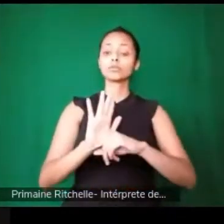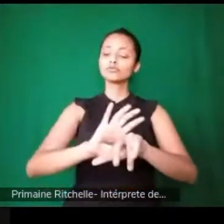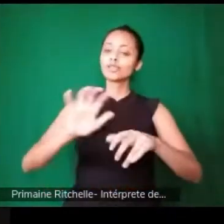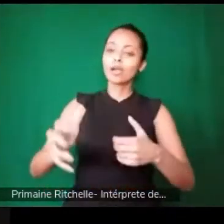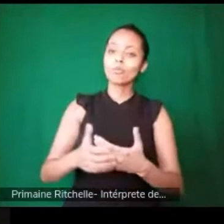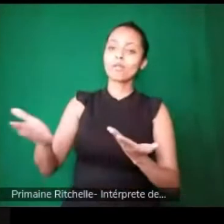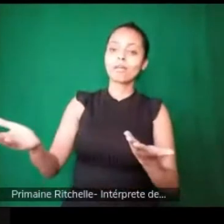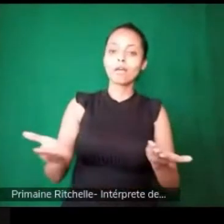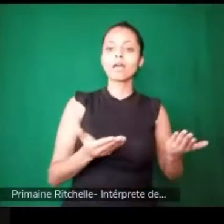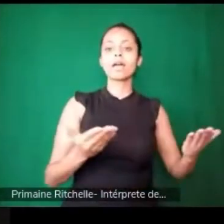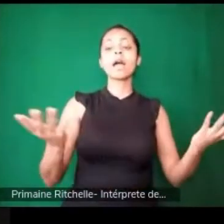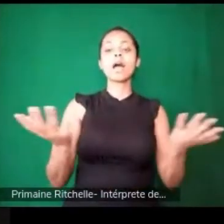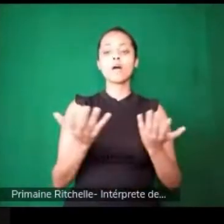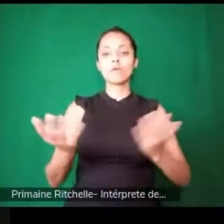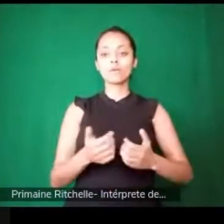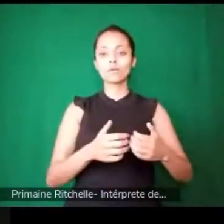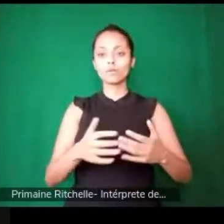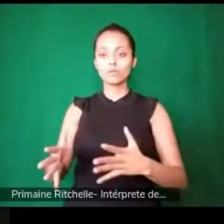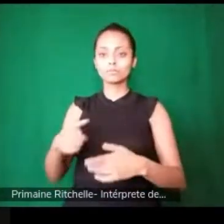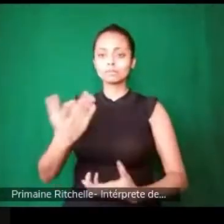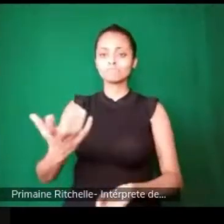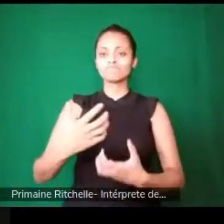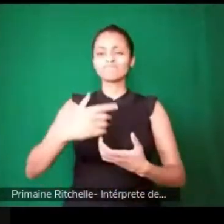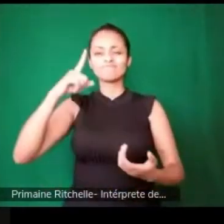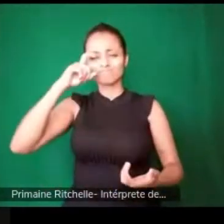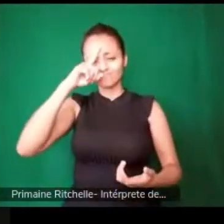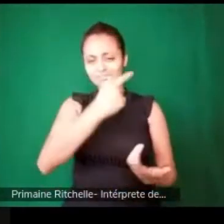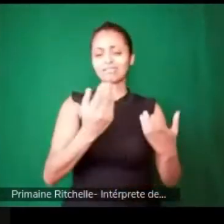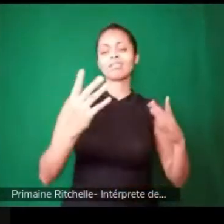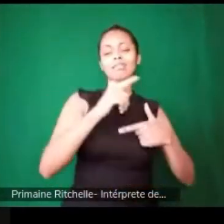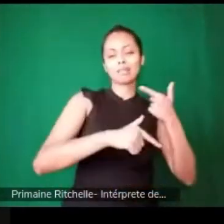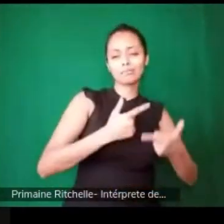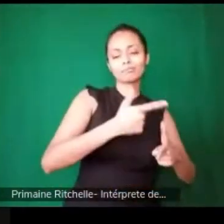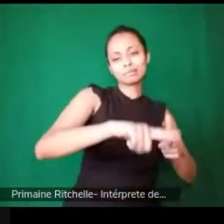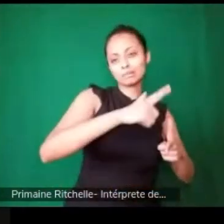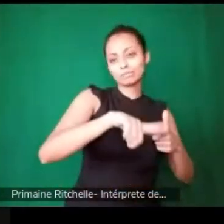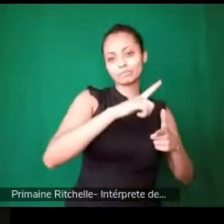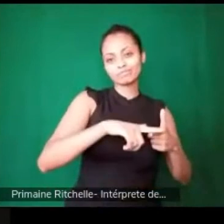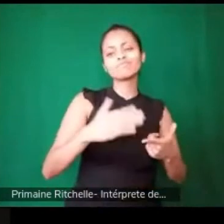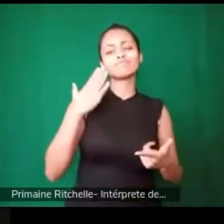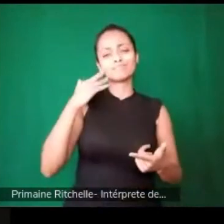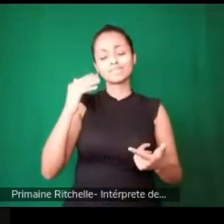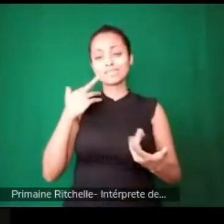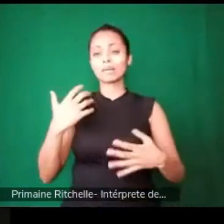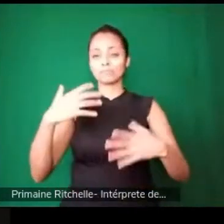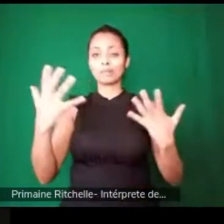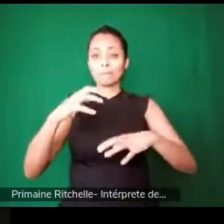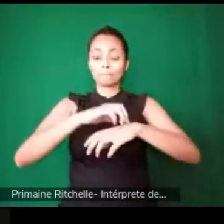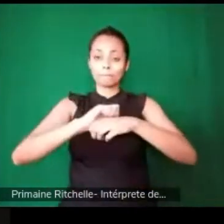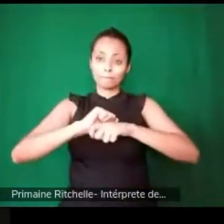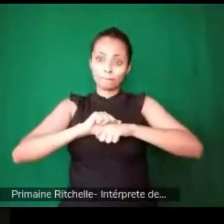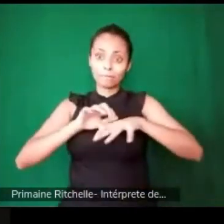que vocês possam estar passando por alguma situação difícil no trabalho. A gente sabe que a pandemia, né, ela